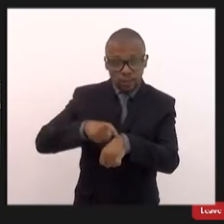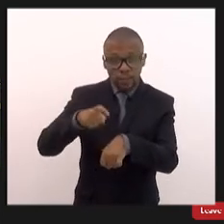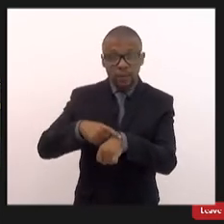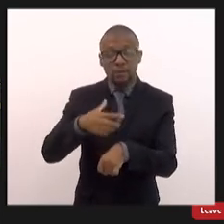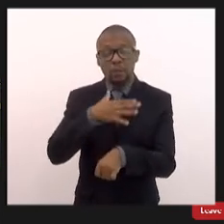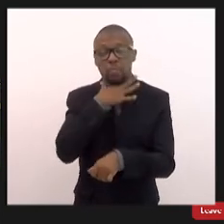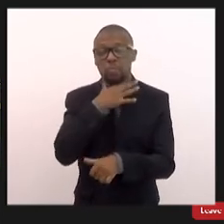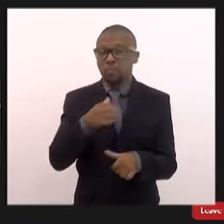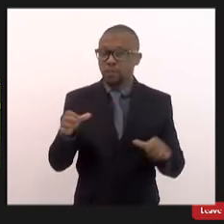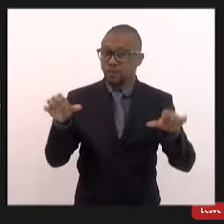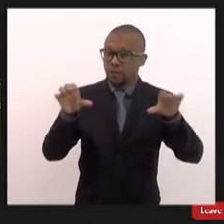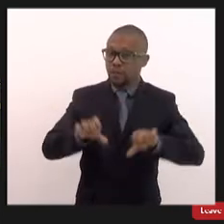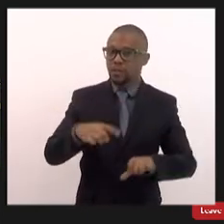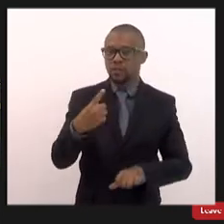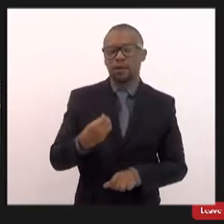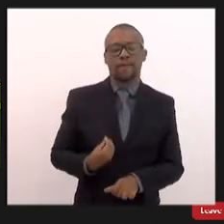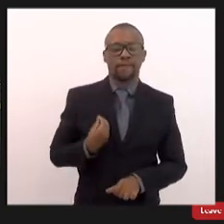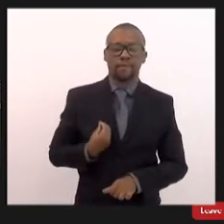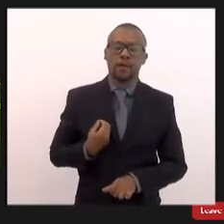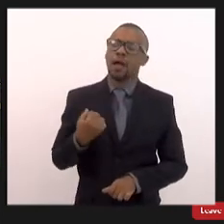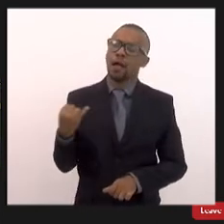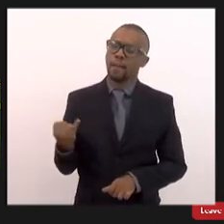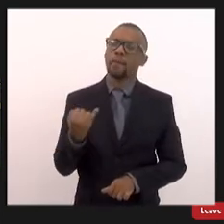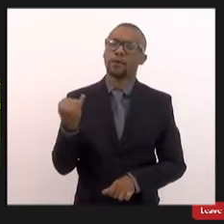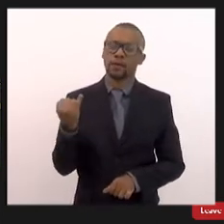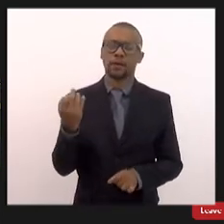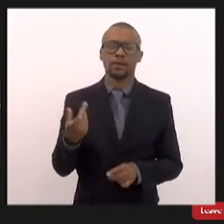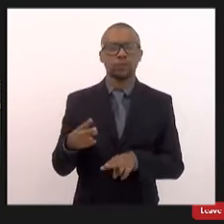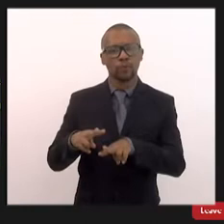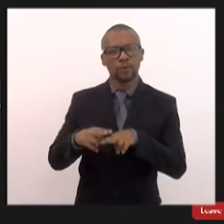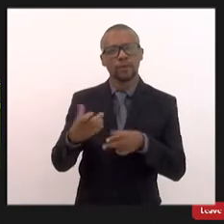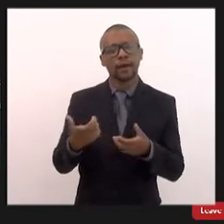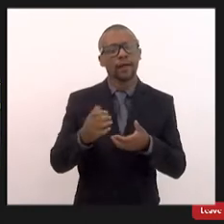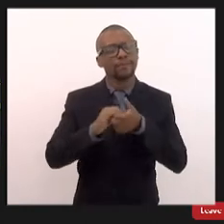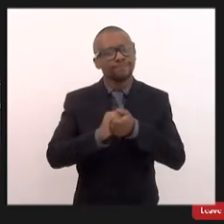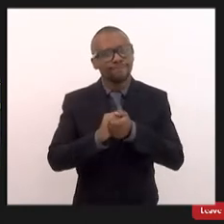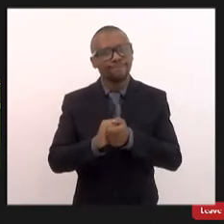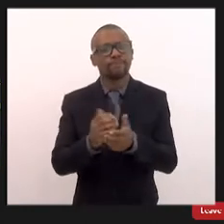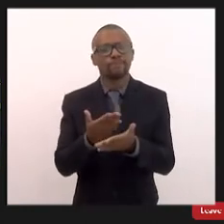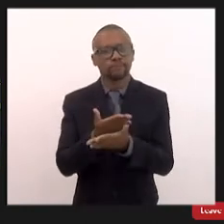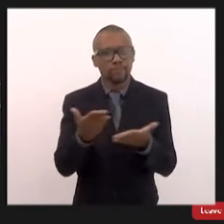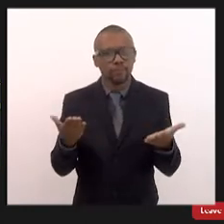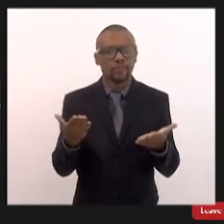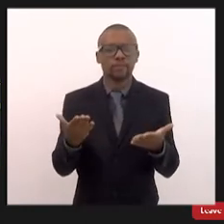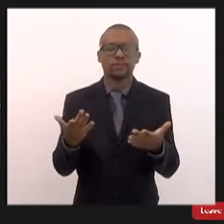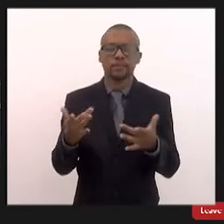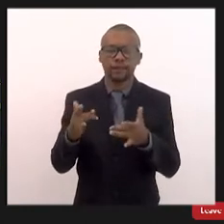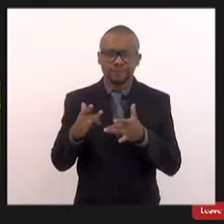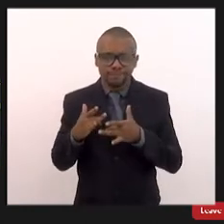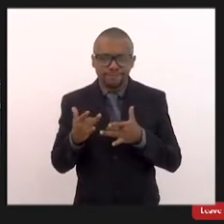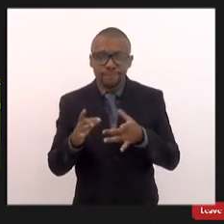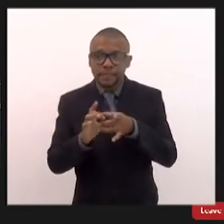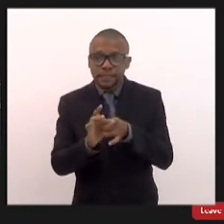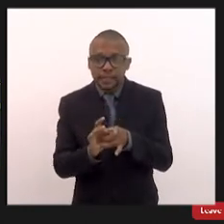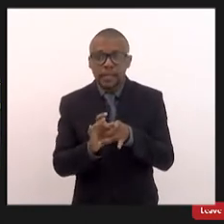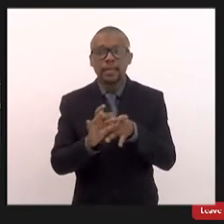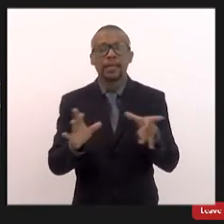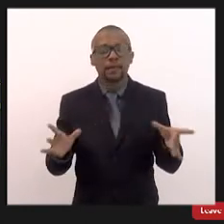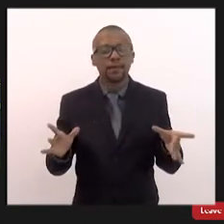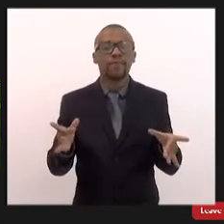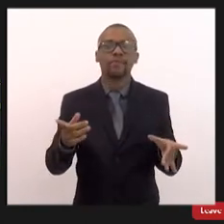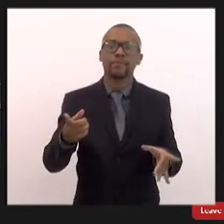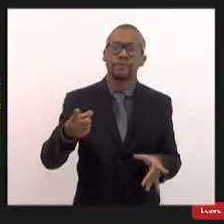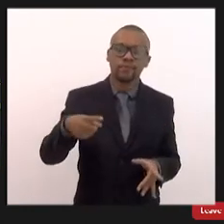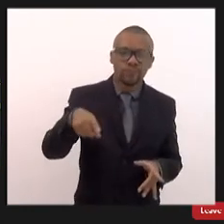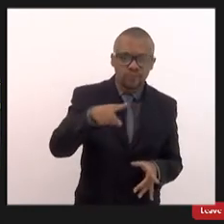estamos vivendo também é essencial. Por isso eu quero saudar todo mundo, me colocar à disposição sempre, dizer